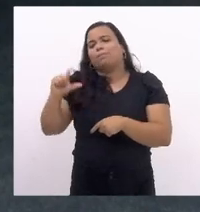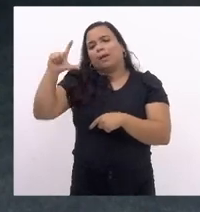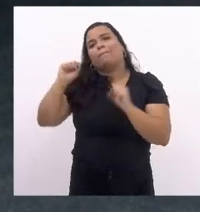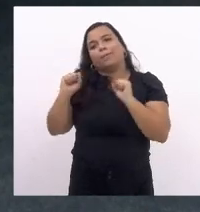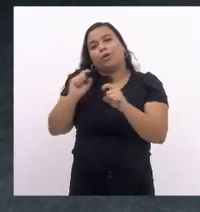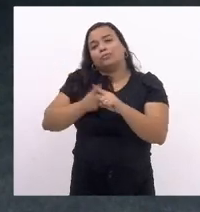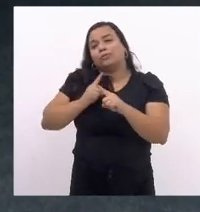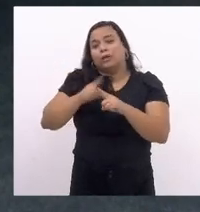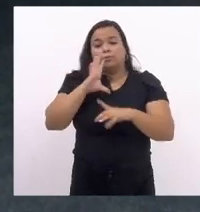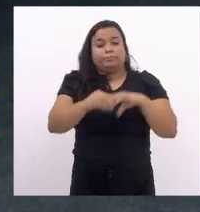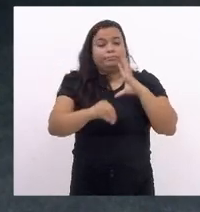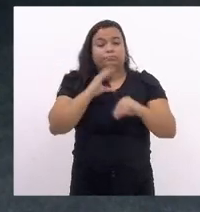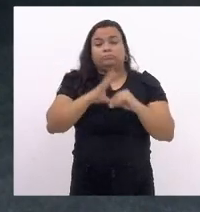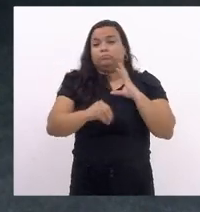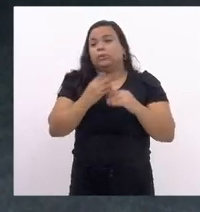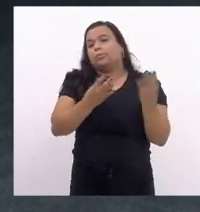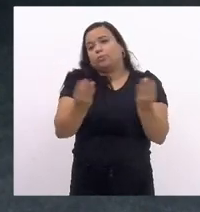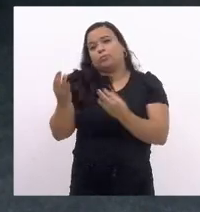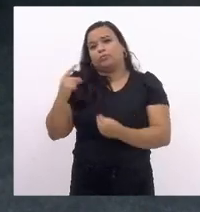nossa ampla...